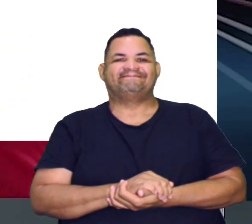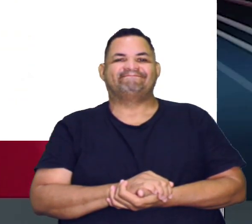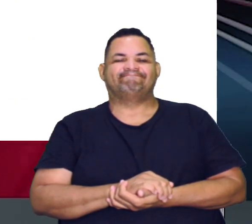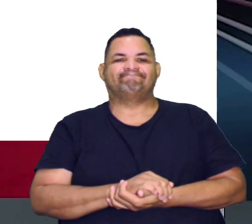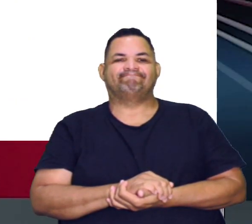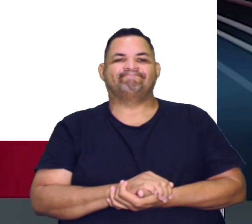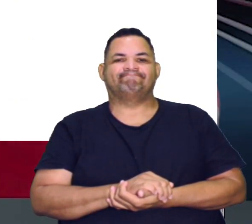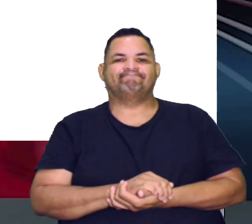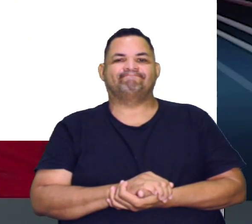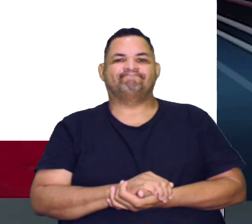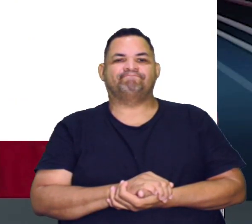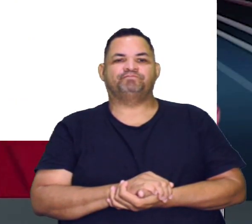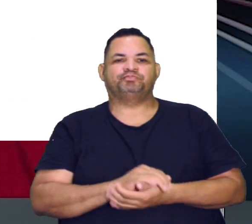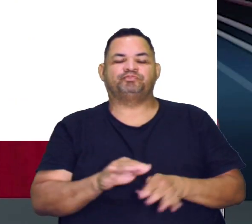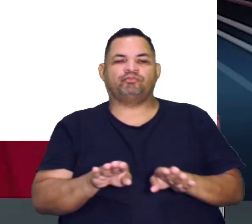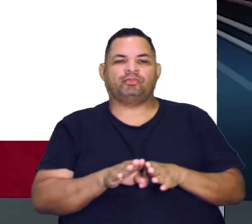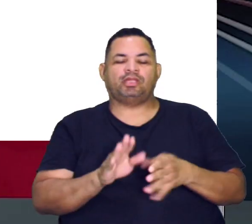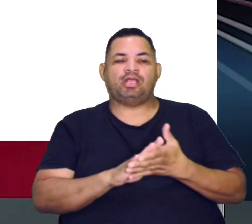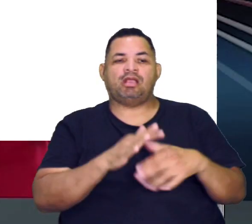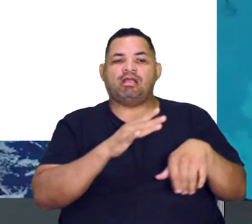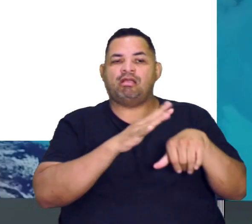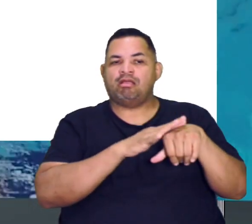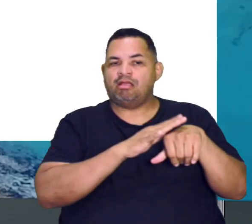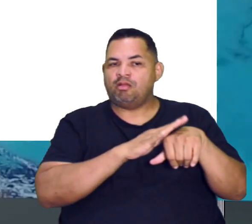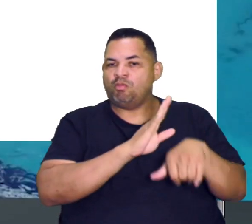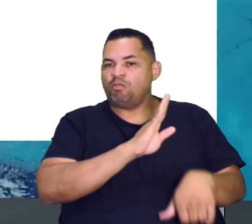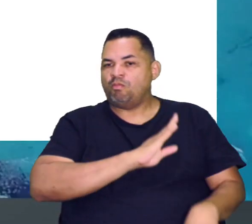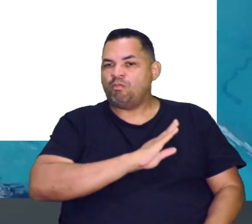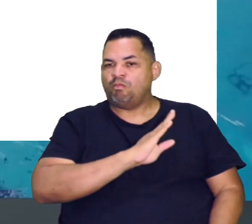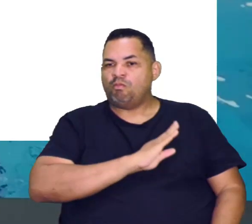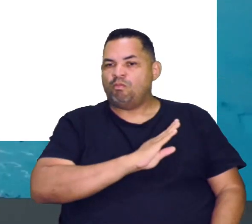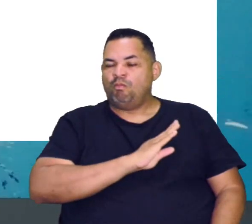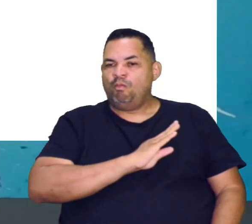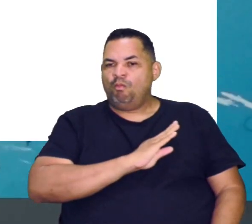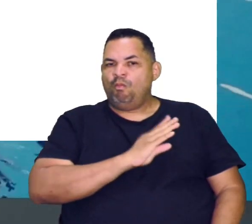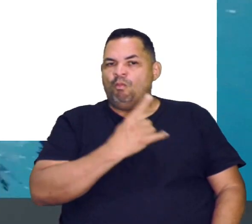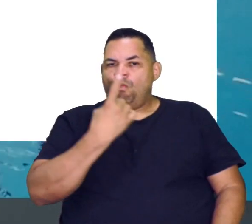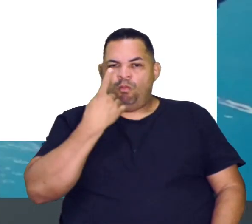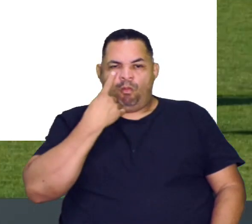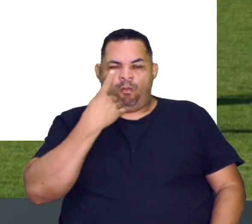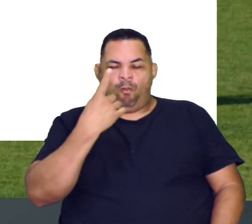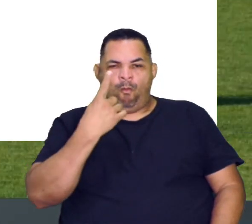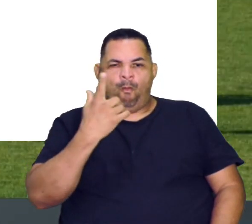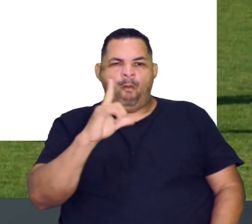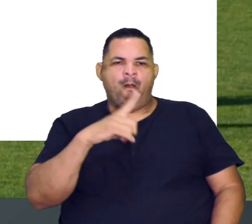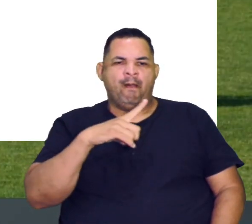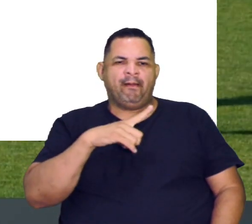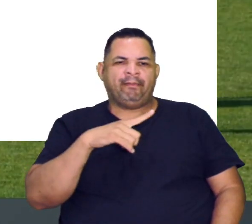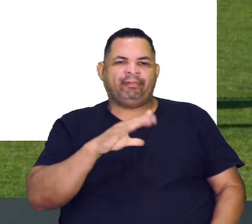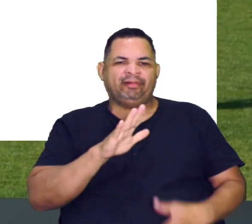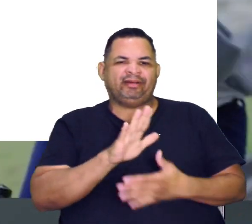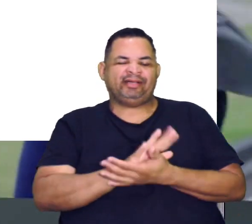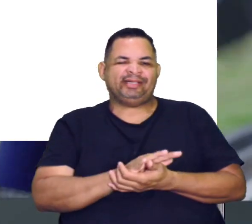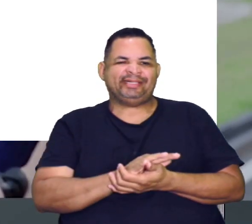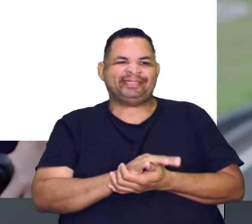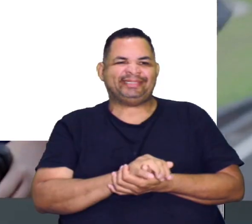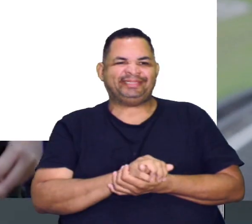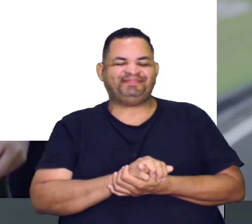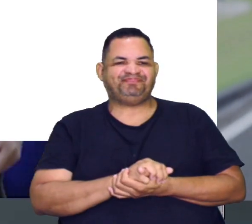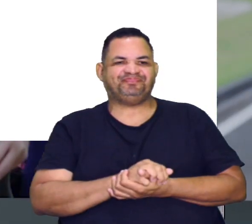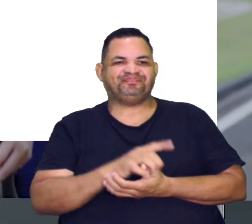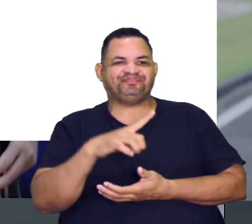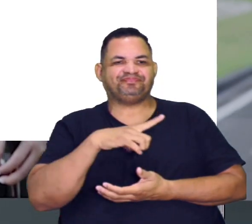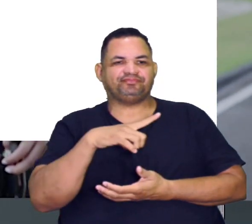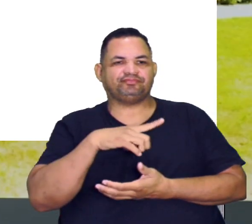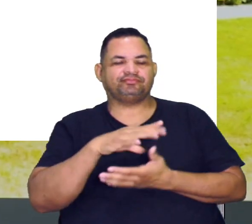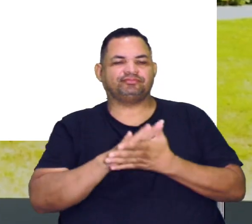gente conversa aí? Então, essas doenças cardiovasculares, né? A gente vai ter aí o auxílio, né,